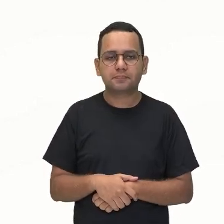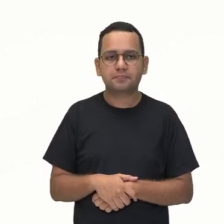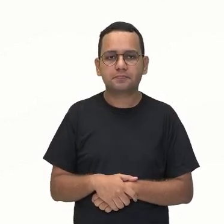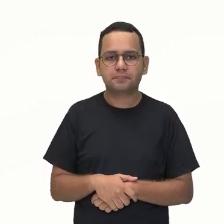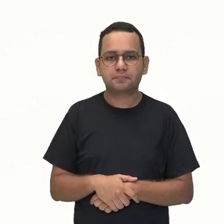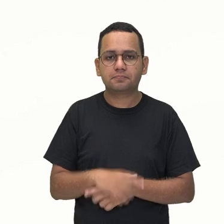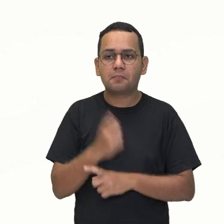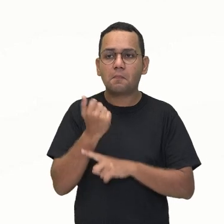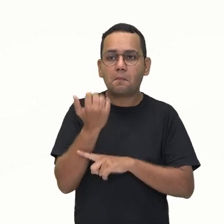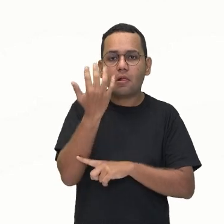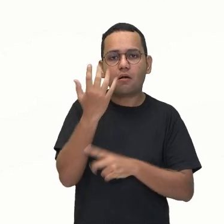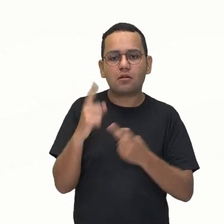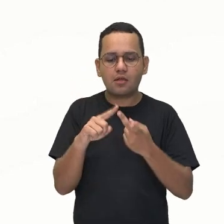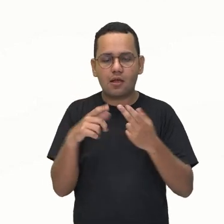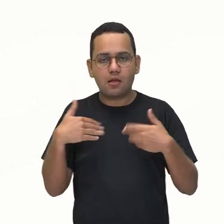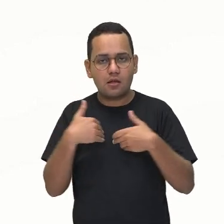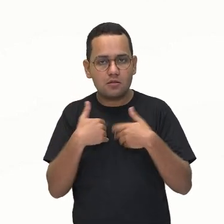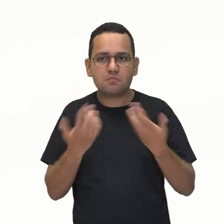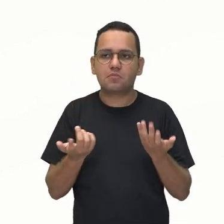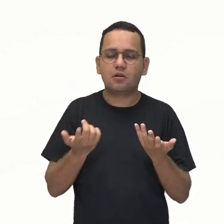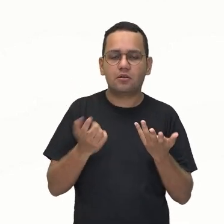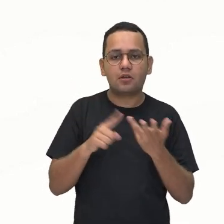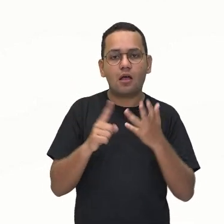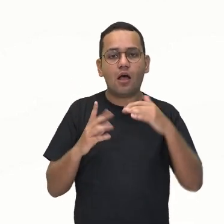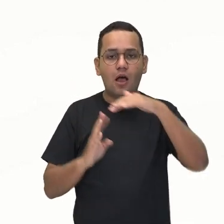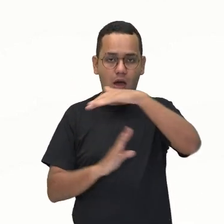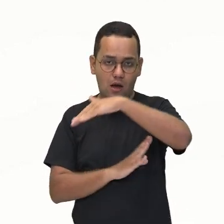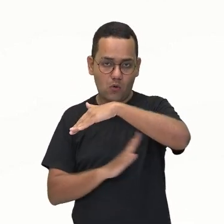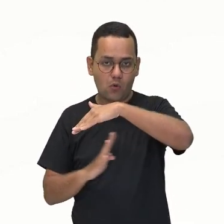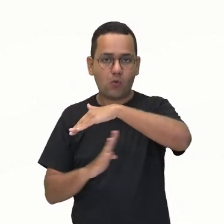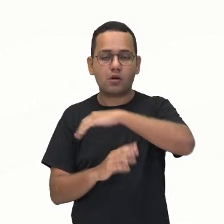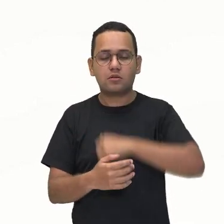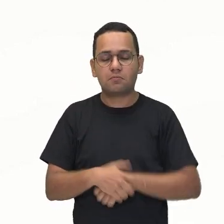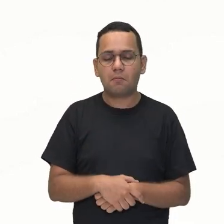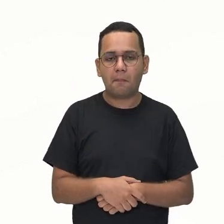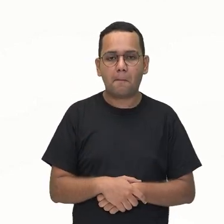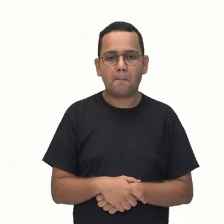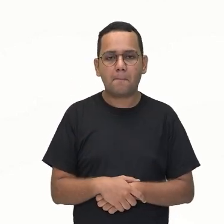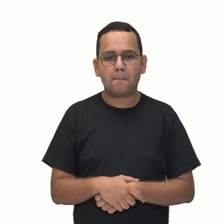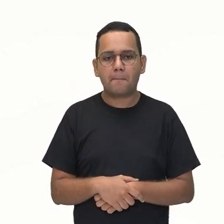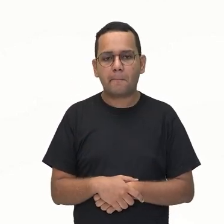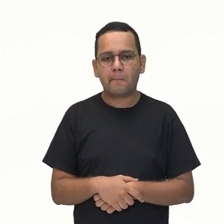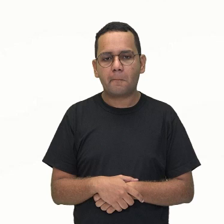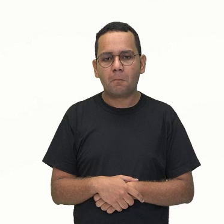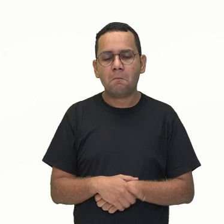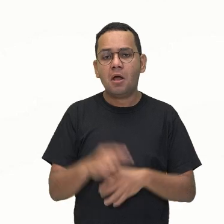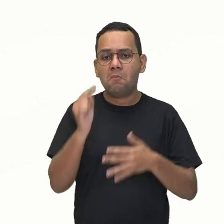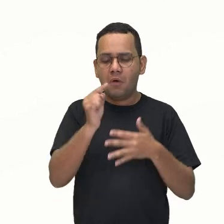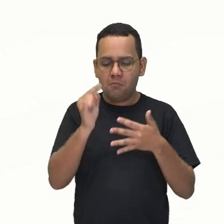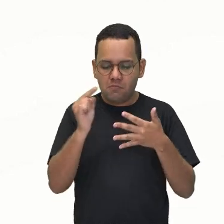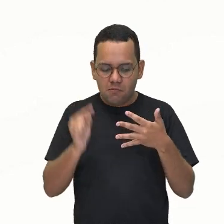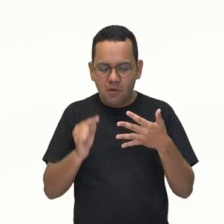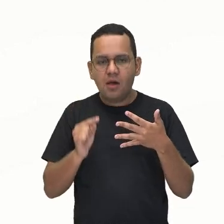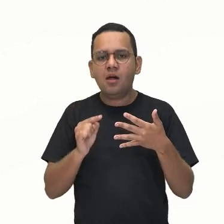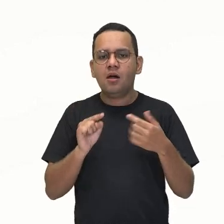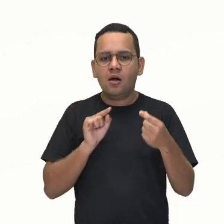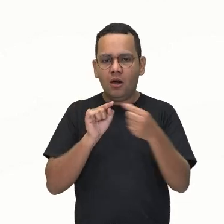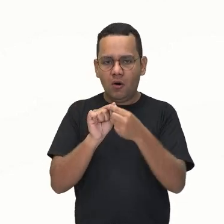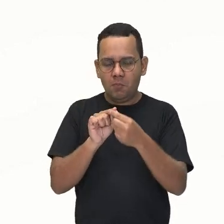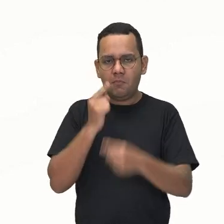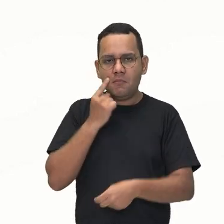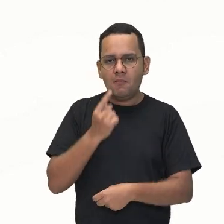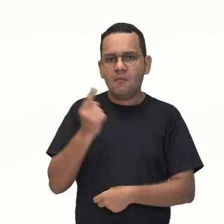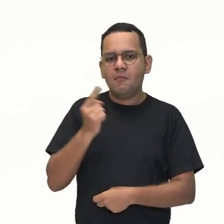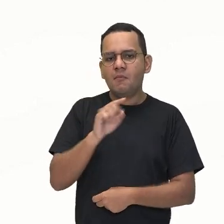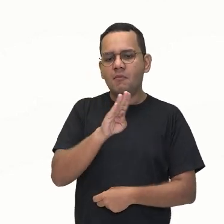micro-organismos, plantas, animais, algas, isso que eu queria dizer, algas, todos estes compõem a